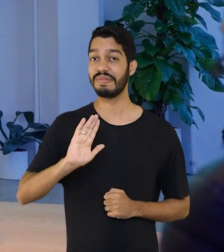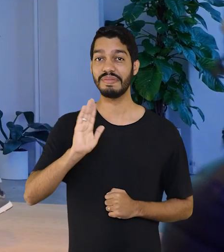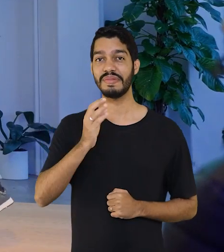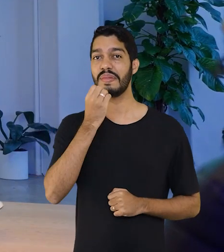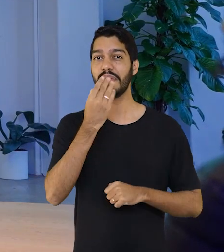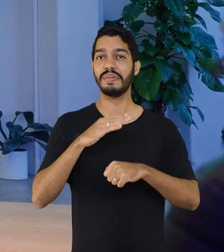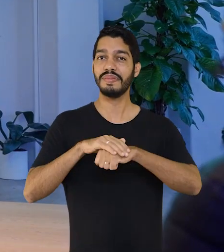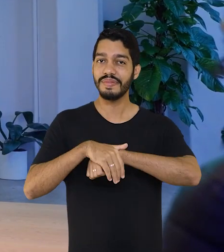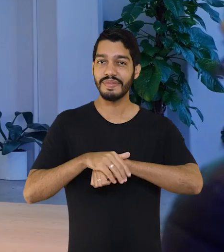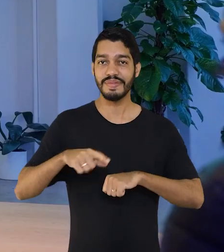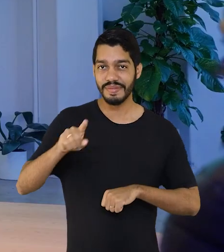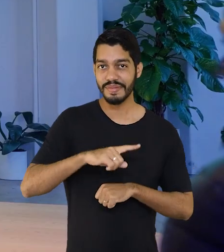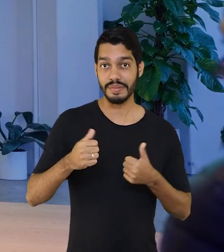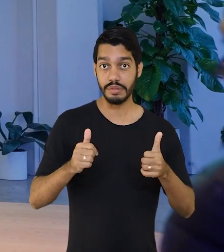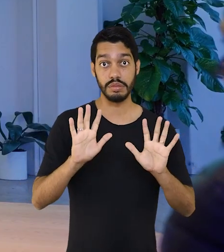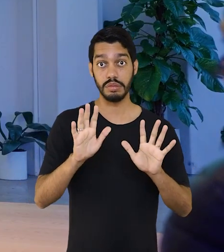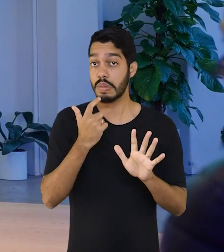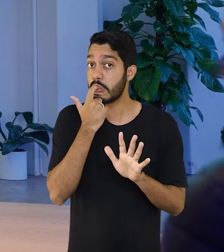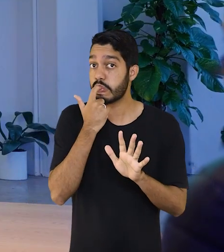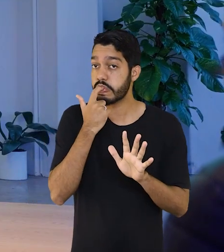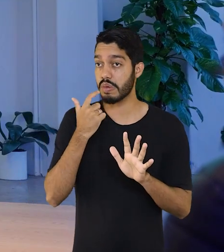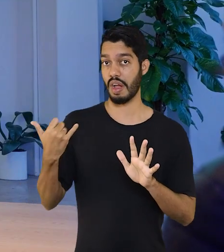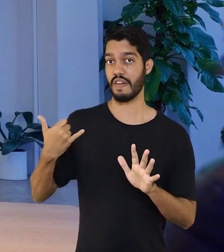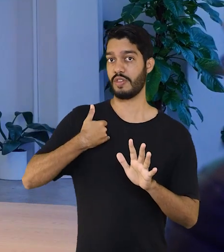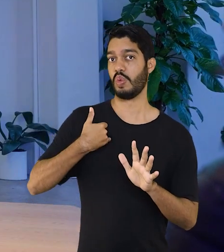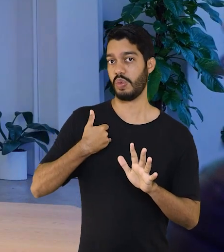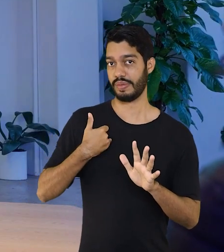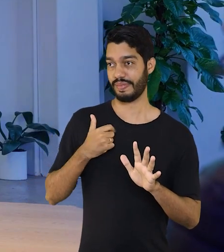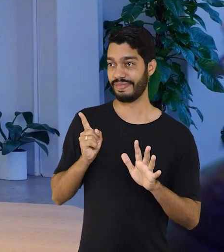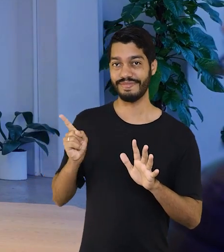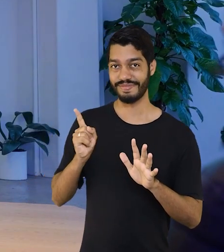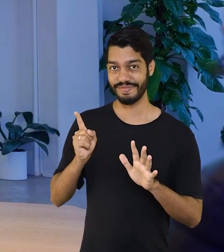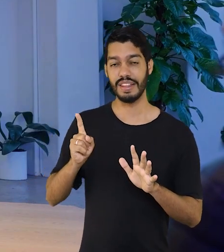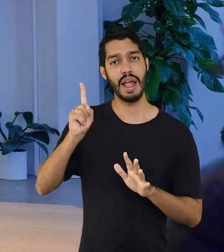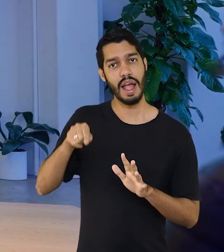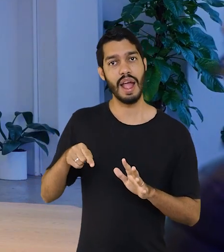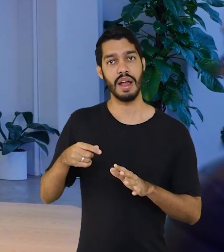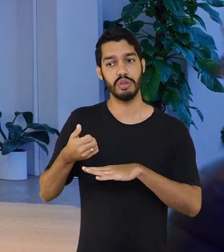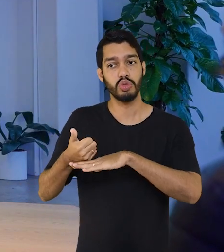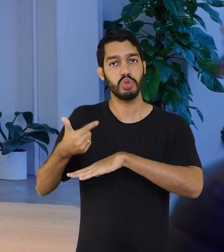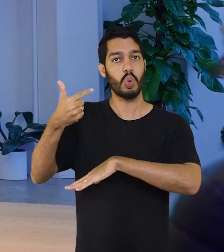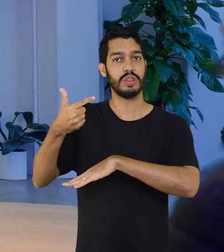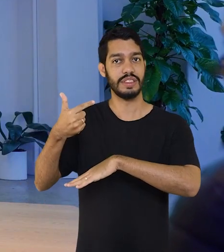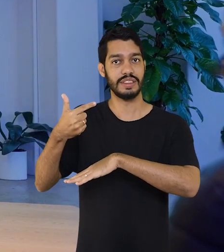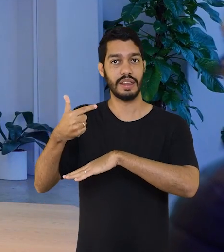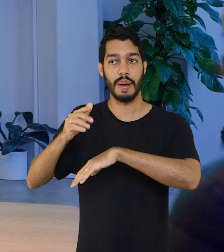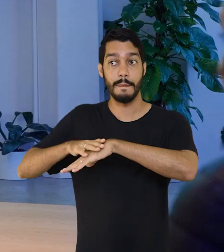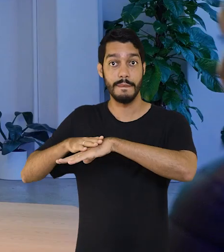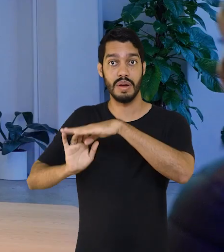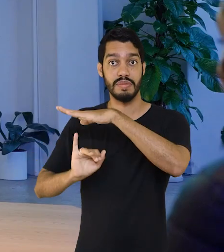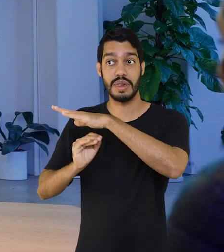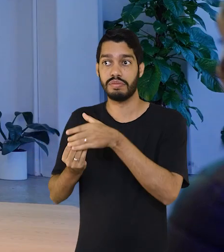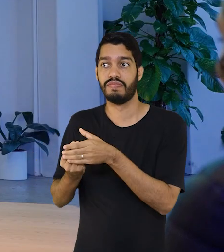Boa noite. Gente, acabei de saber que o Jean é um dos 12 fundadores do Instituto